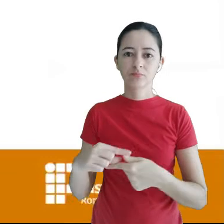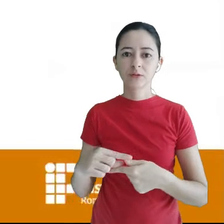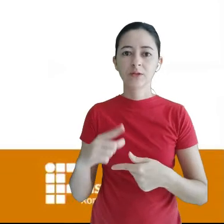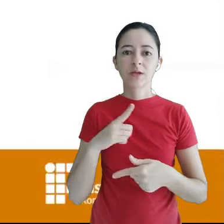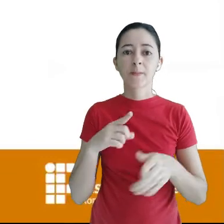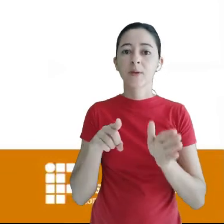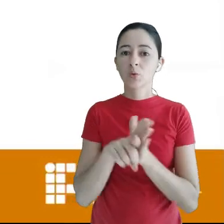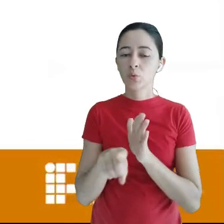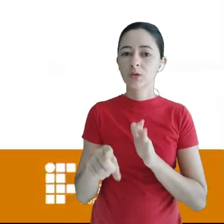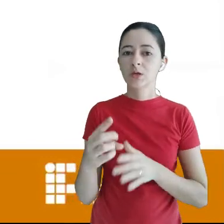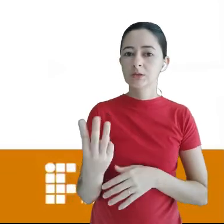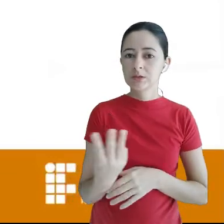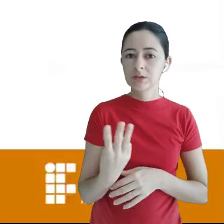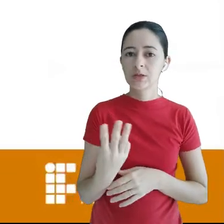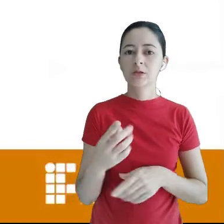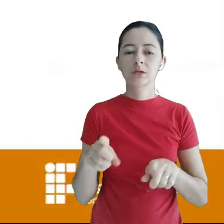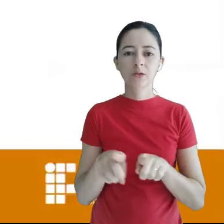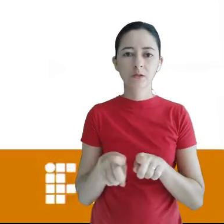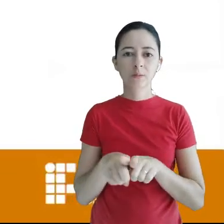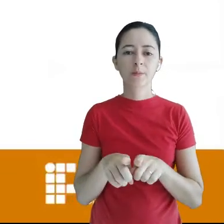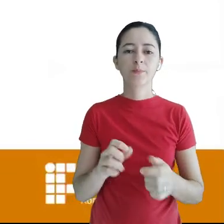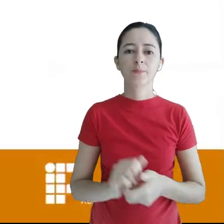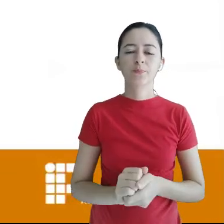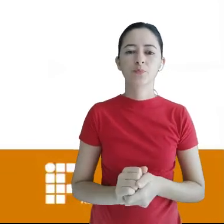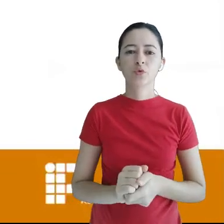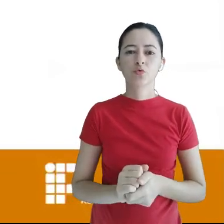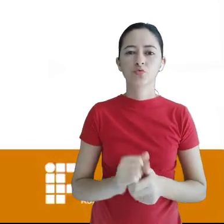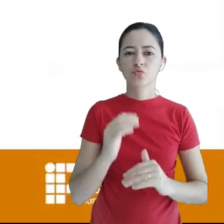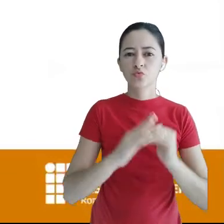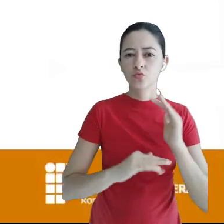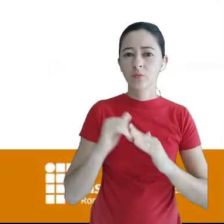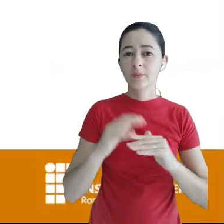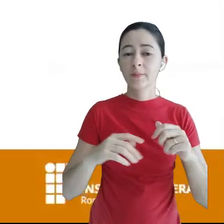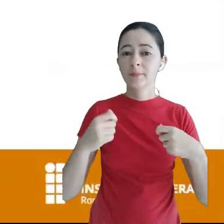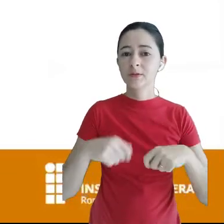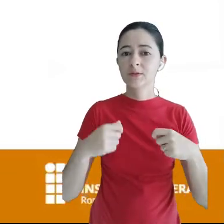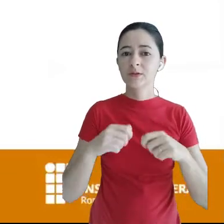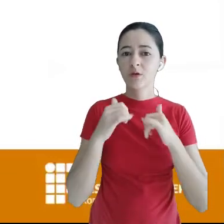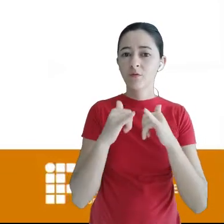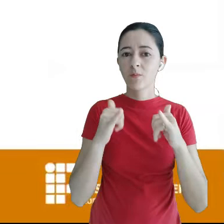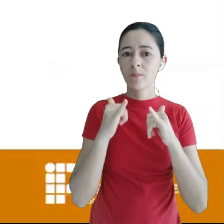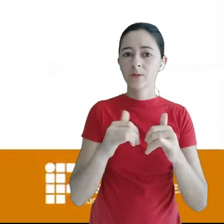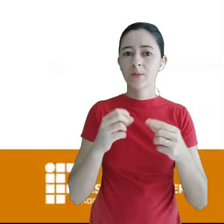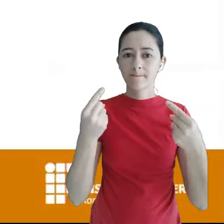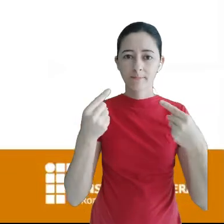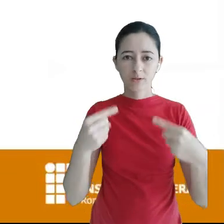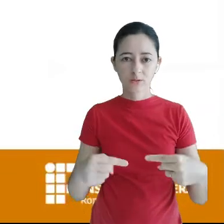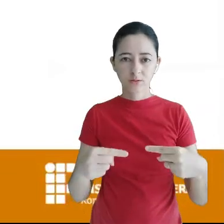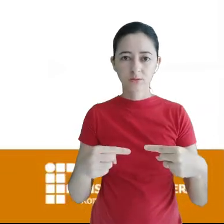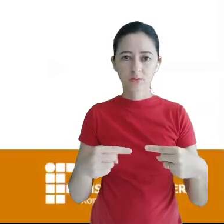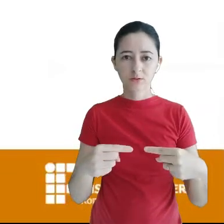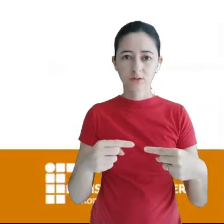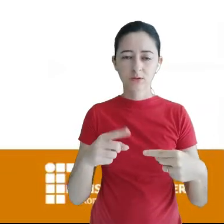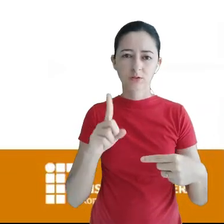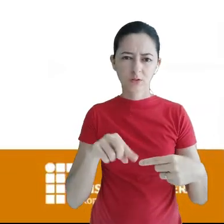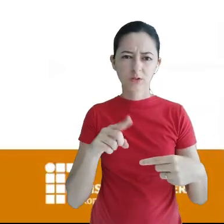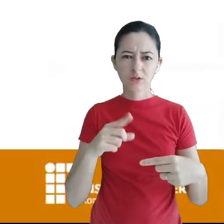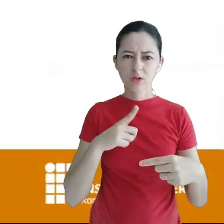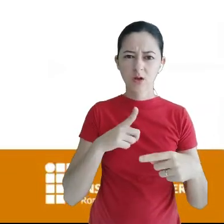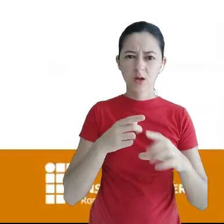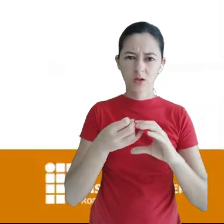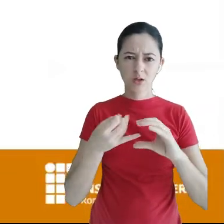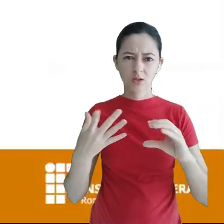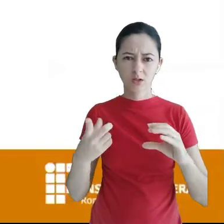jogador. Então, eu tenho que perguntar para as outras três. O jogador precisa da informação de partida? Uma das características